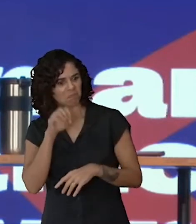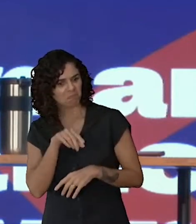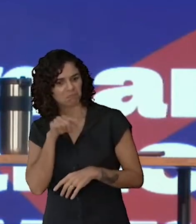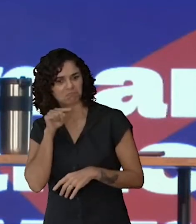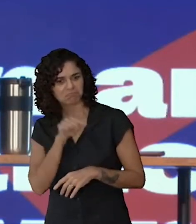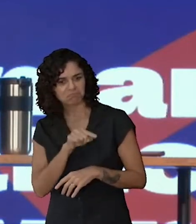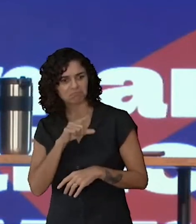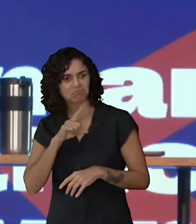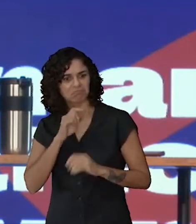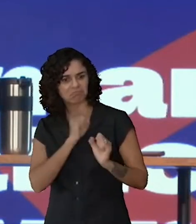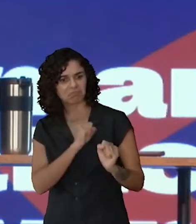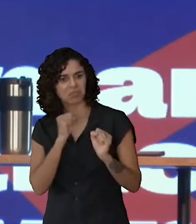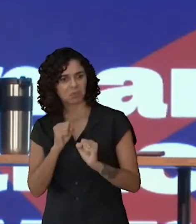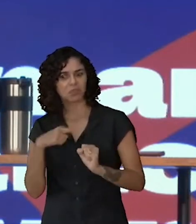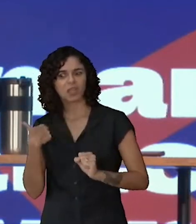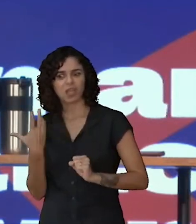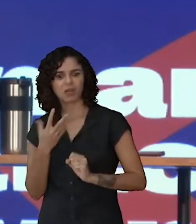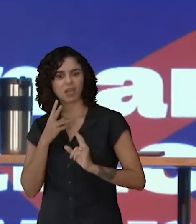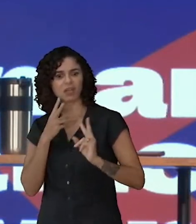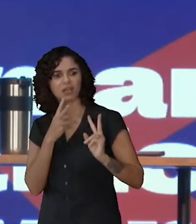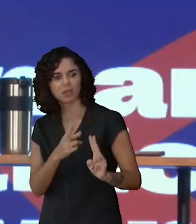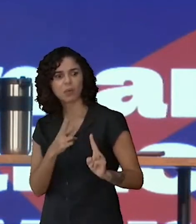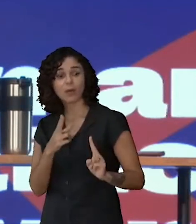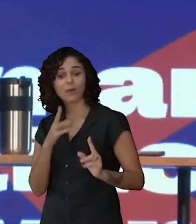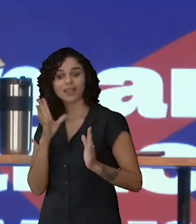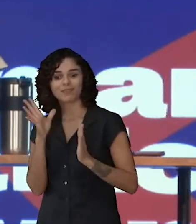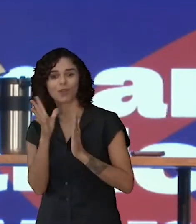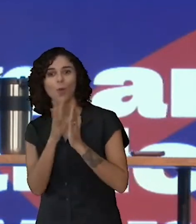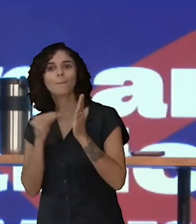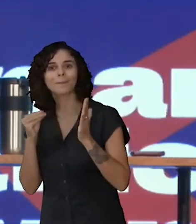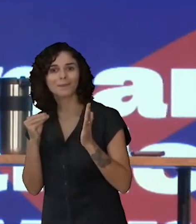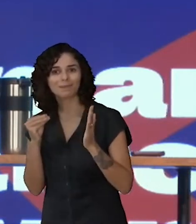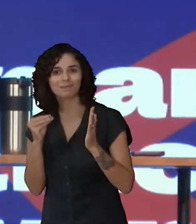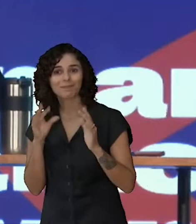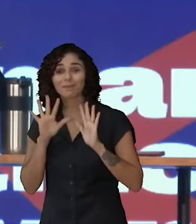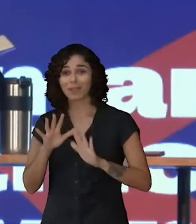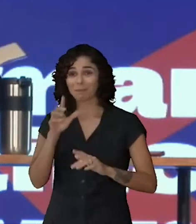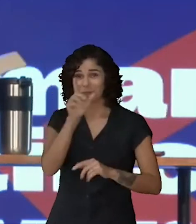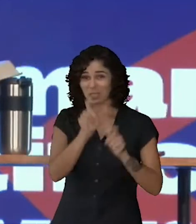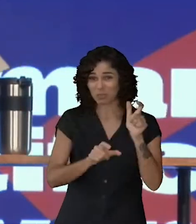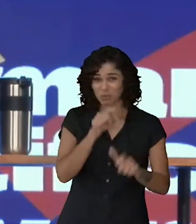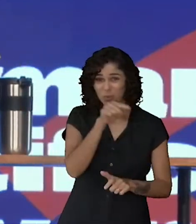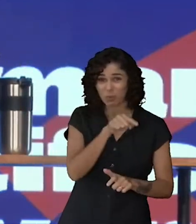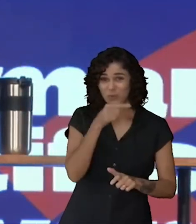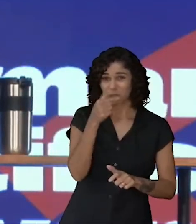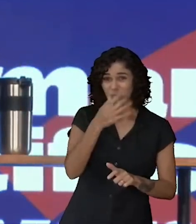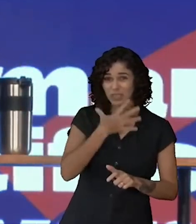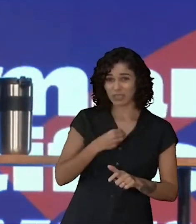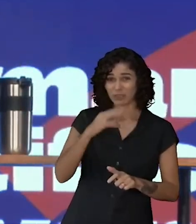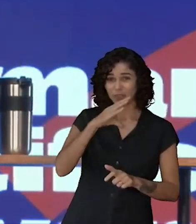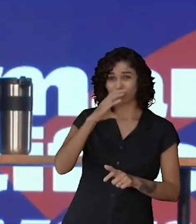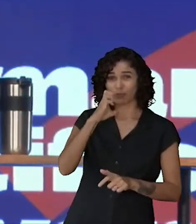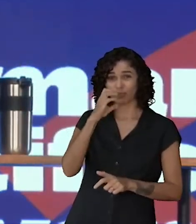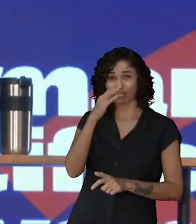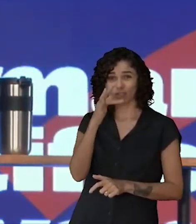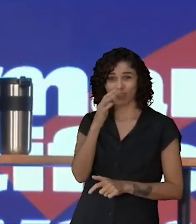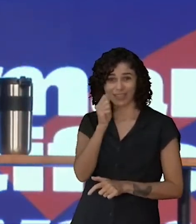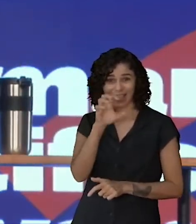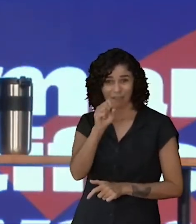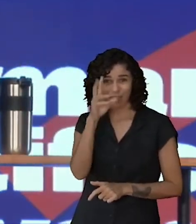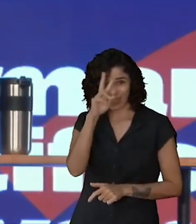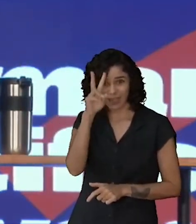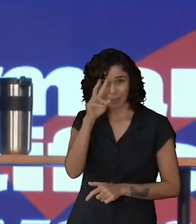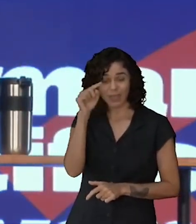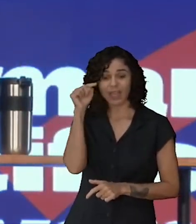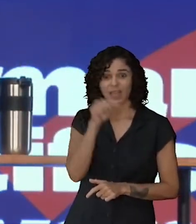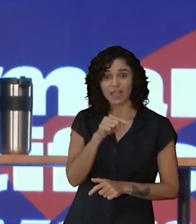poder. E eles se deram mal, tomaram uma surra que quando eu li a primeira vez, quando era criança, eu fiquei vibrando e dizendo bem